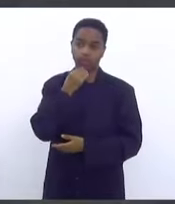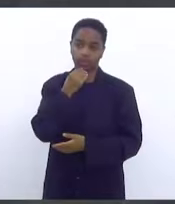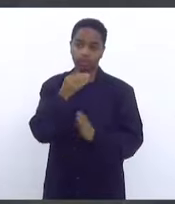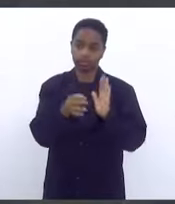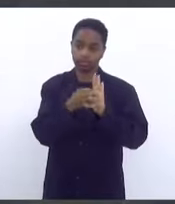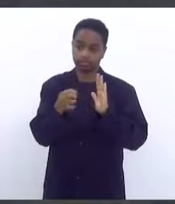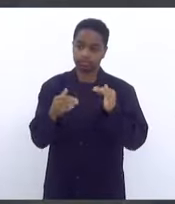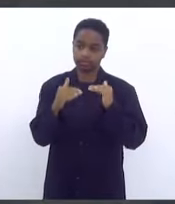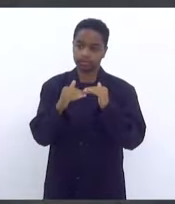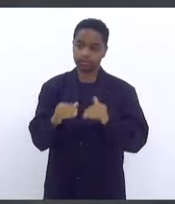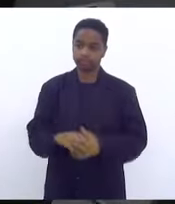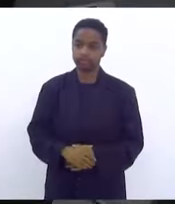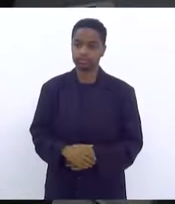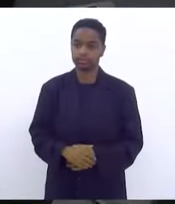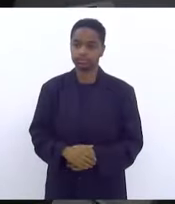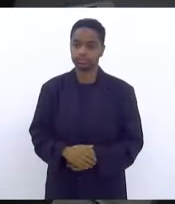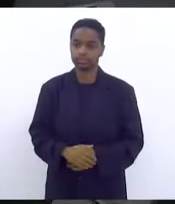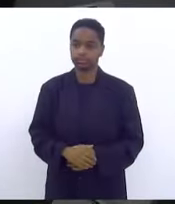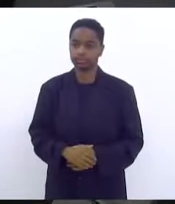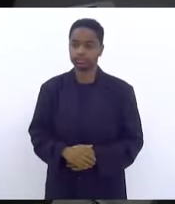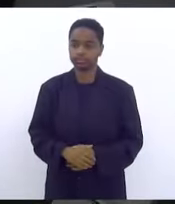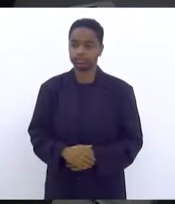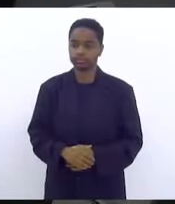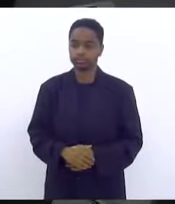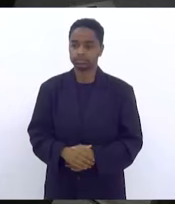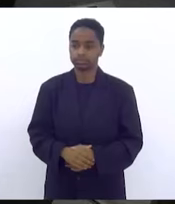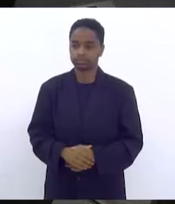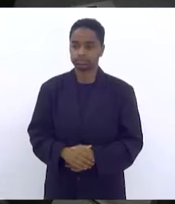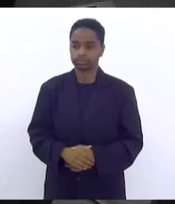parecer favorável.